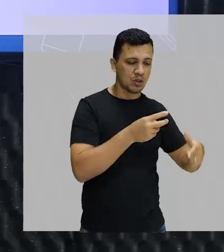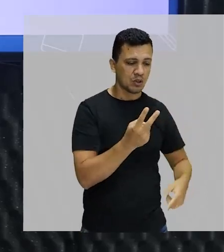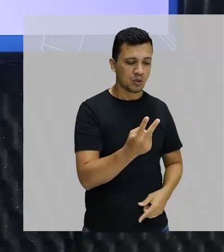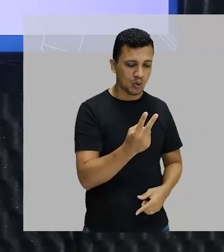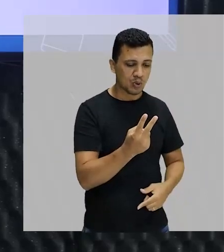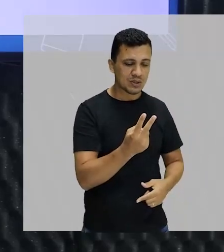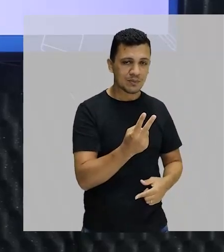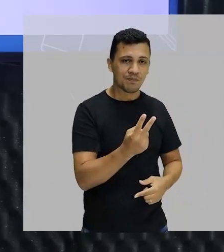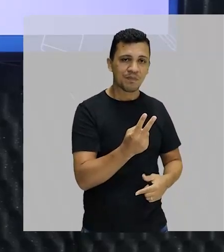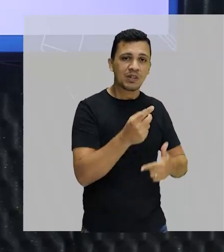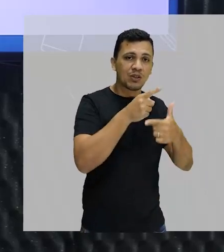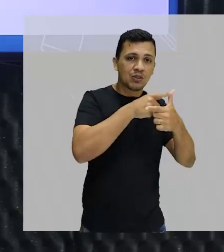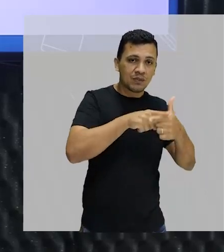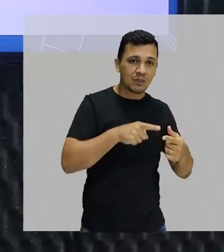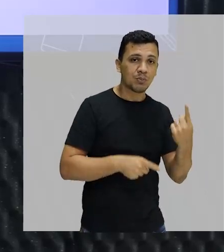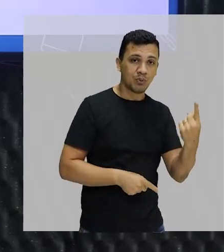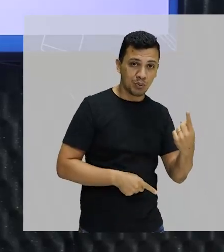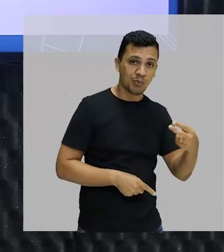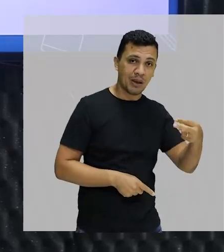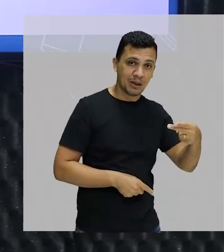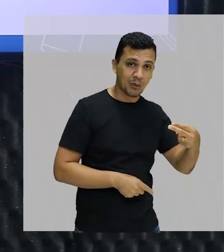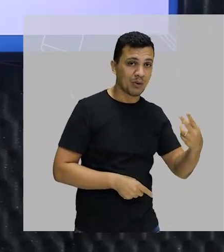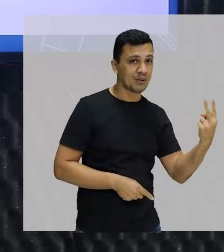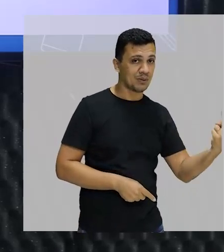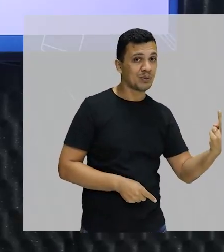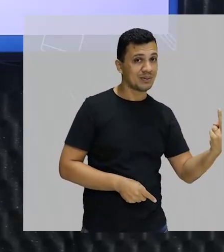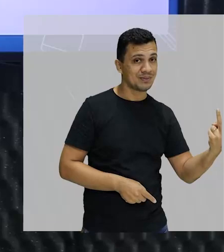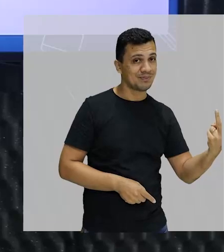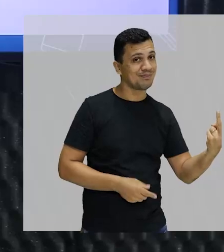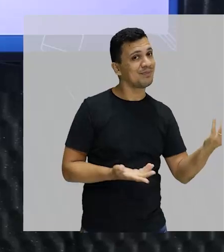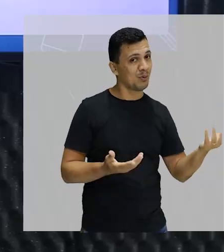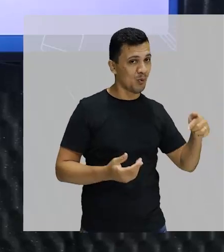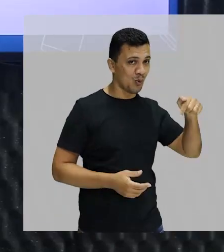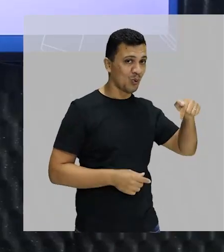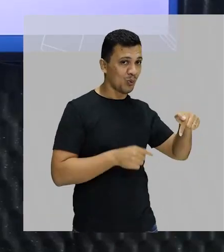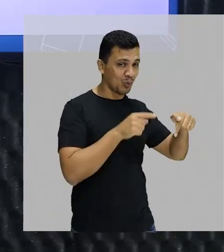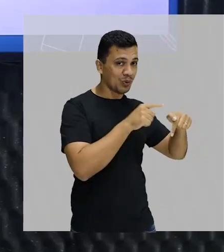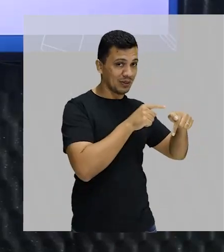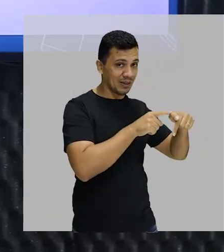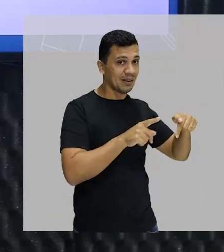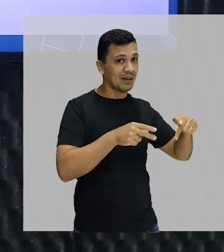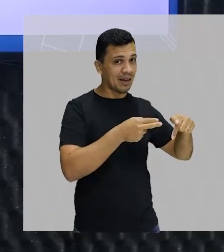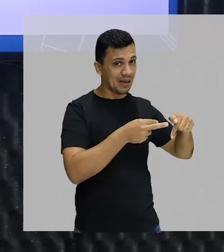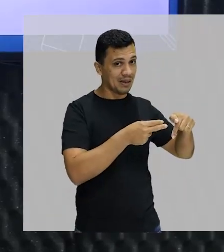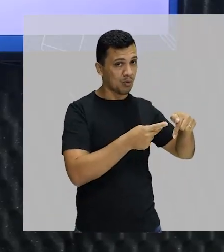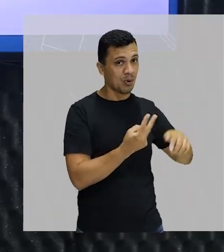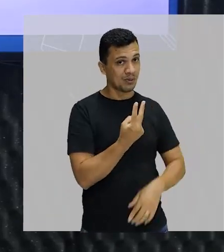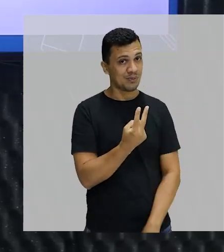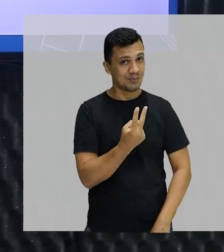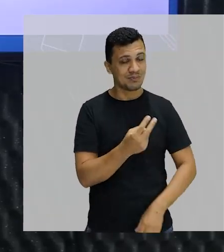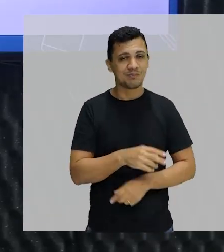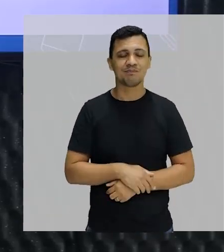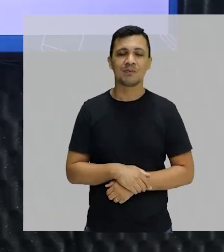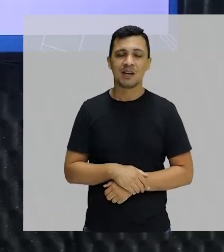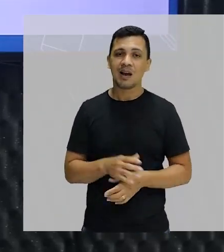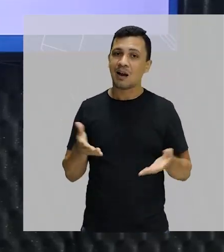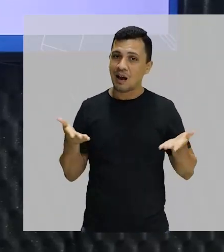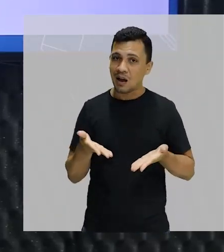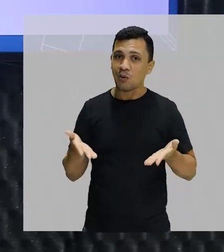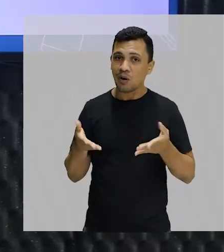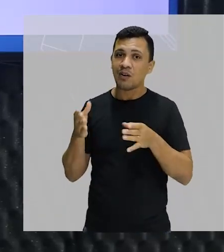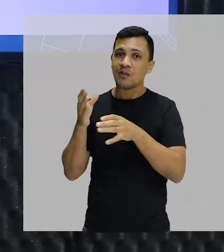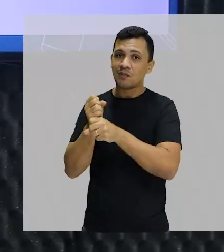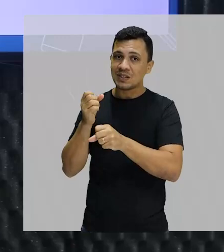1, o próprio 2. E é o que está sendo dito aqui, tá bom? Então, a razão dessa PG já é 2 e agora sim, nós vamos fazer